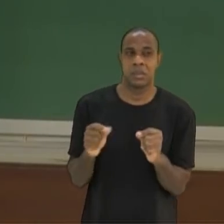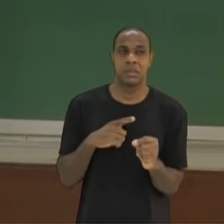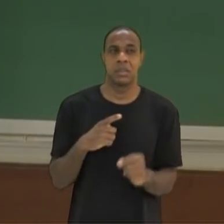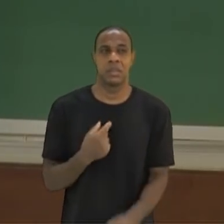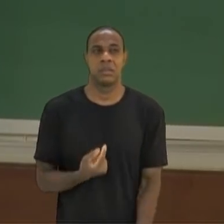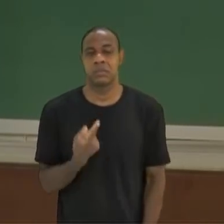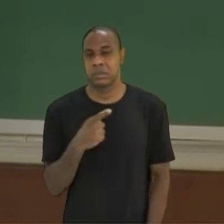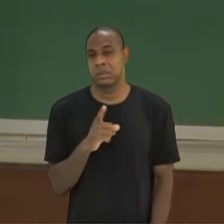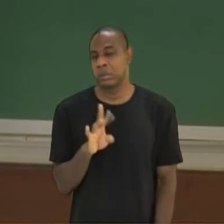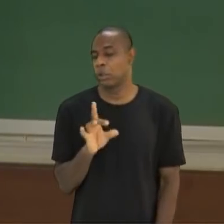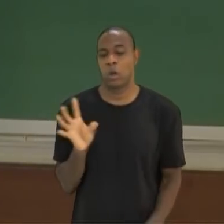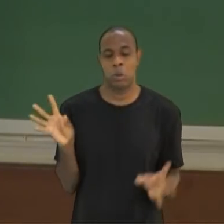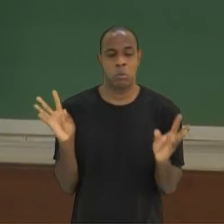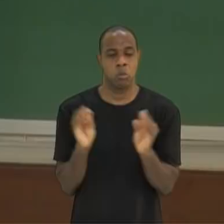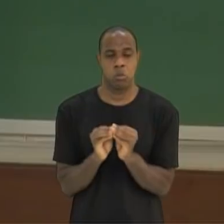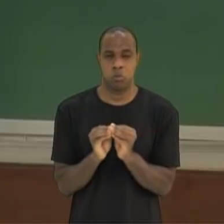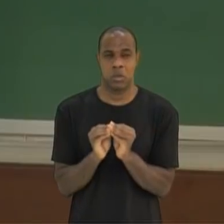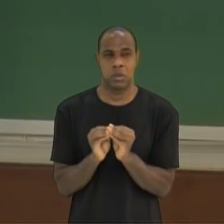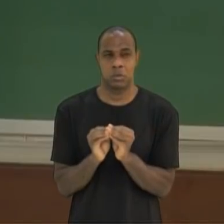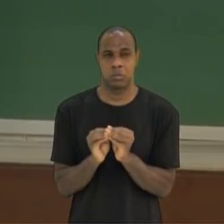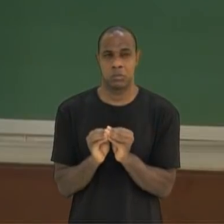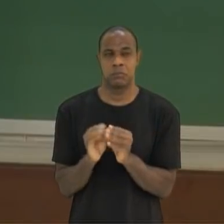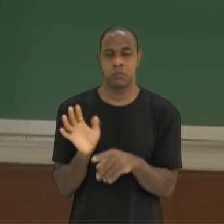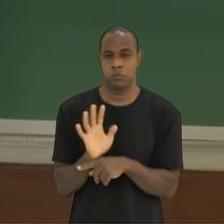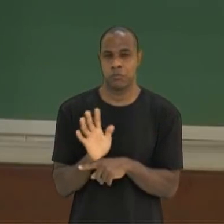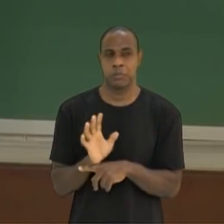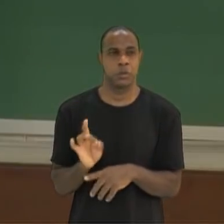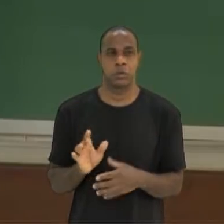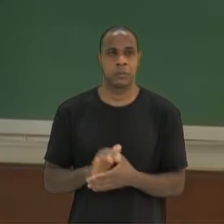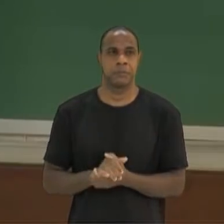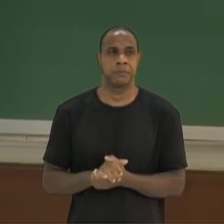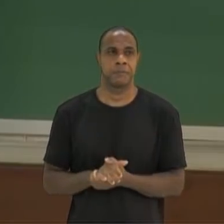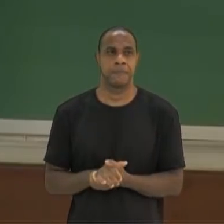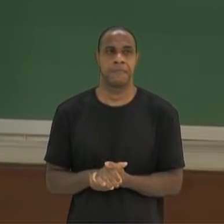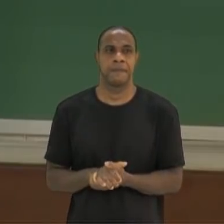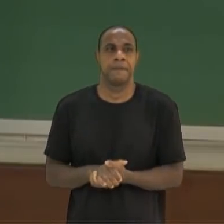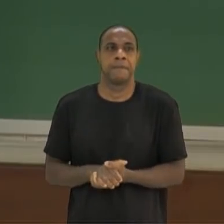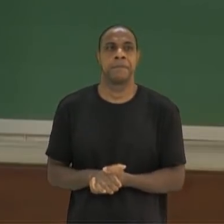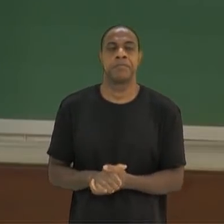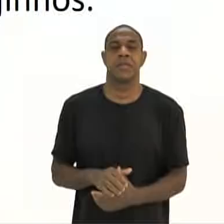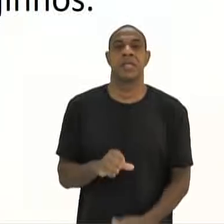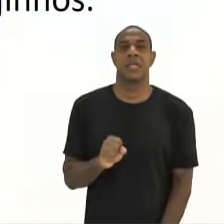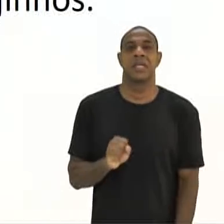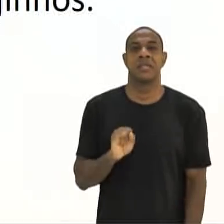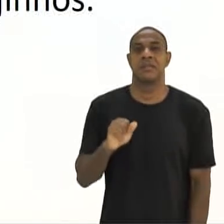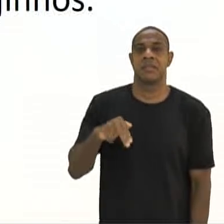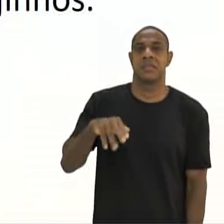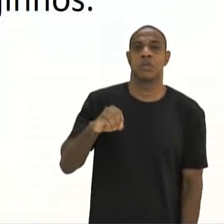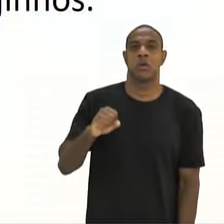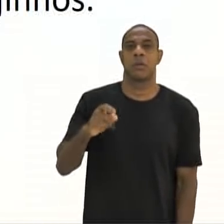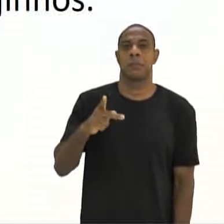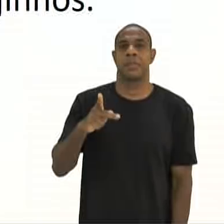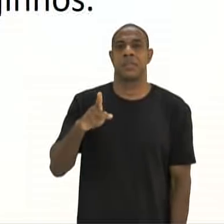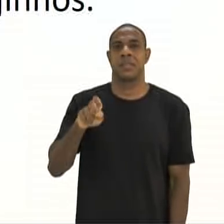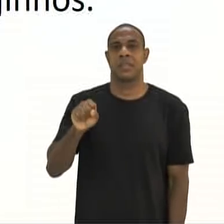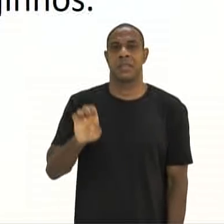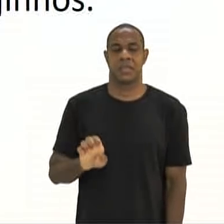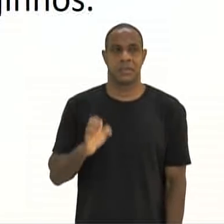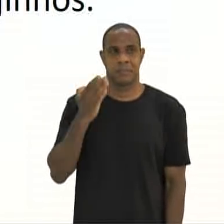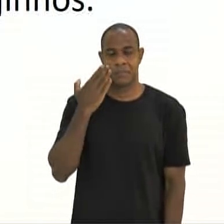apenas um resumo mesmo, né, do filme, certo? Vejam agora a sinopse. Vamos ler